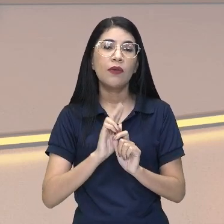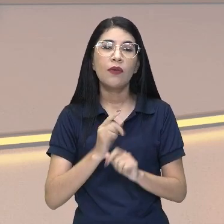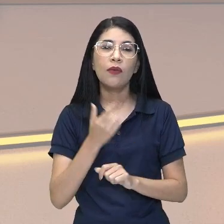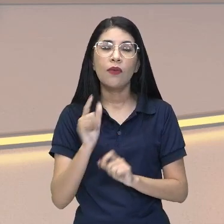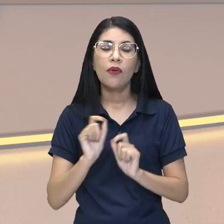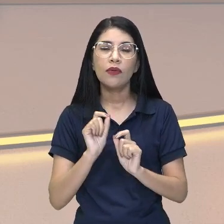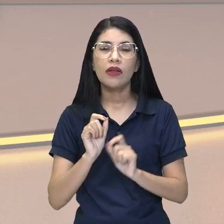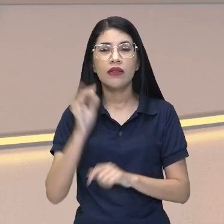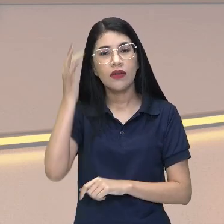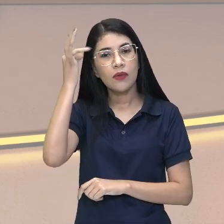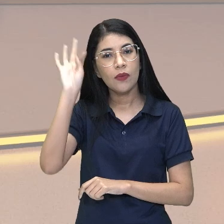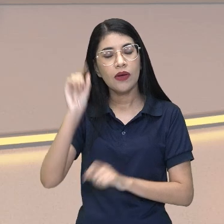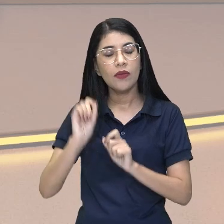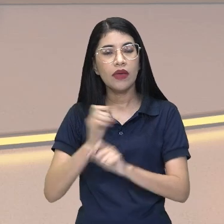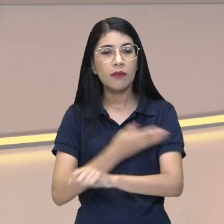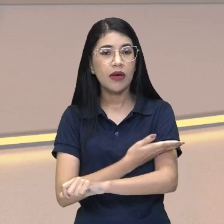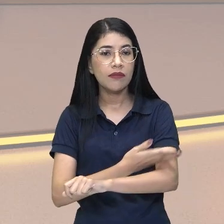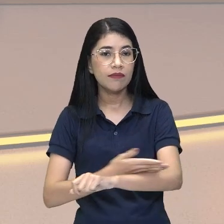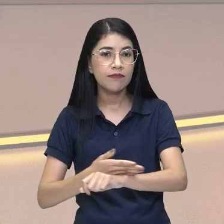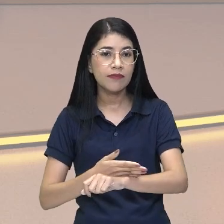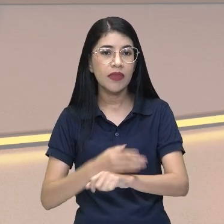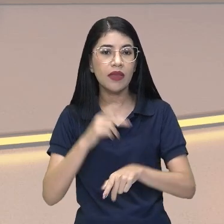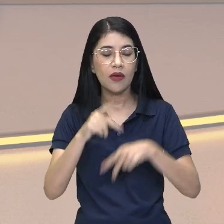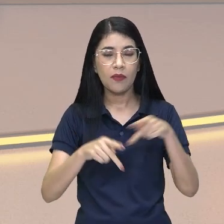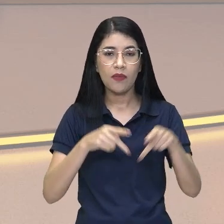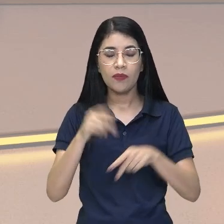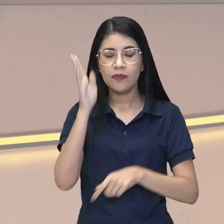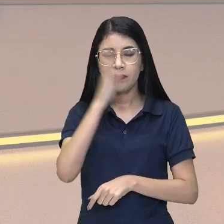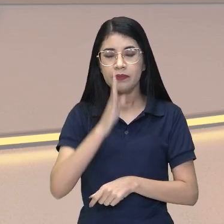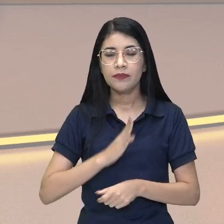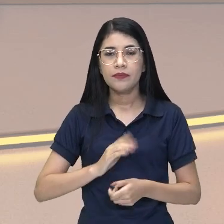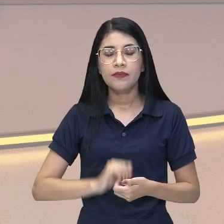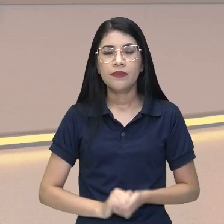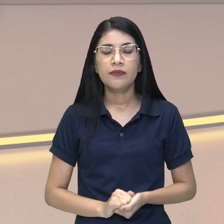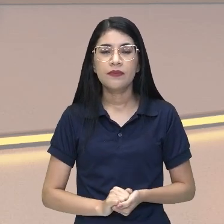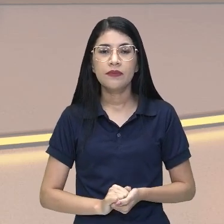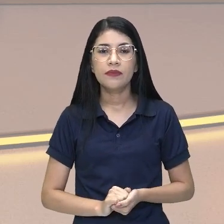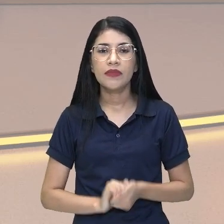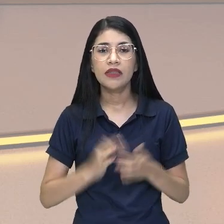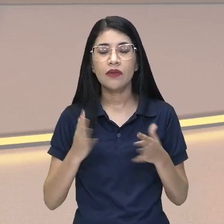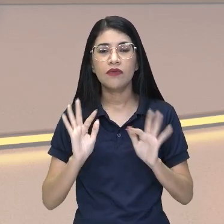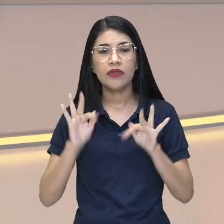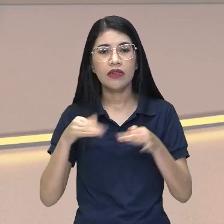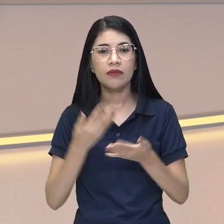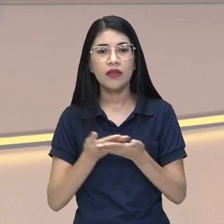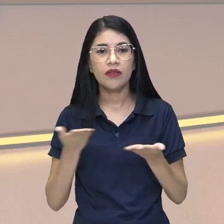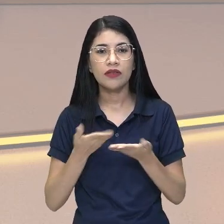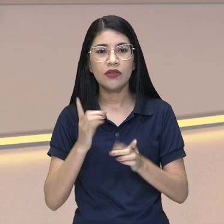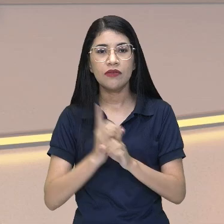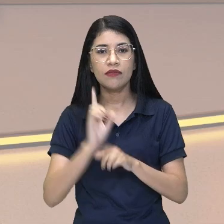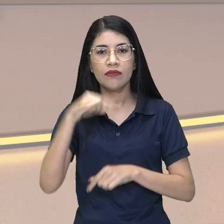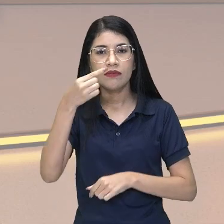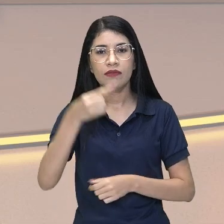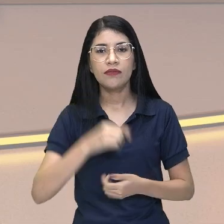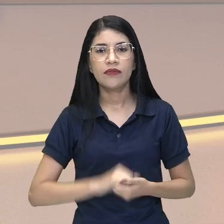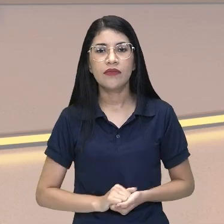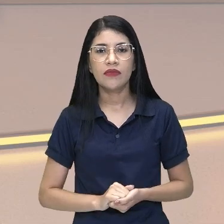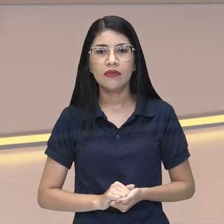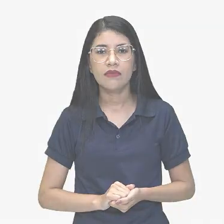do embranquecimento da população brasileira. Muito bem, a gente fica por aqui e até uma próxima aula.